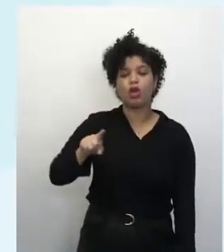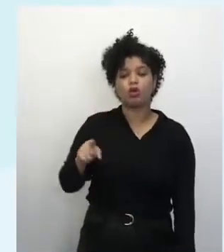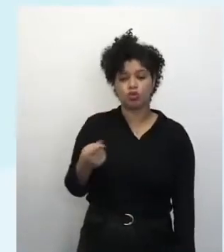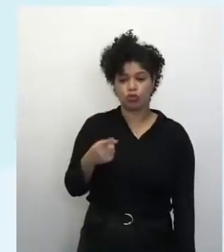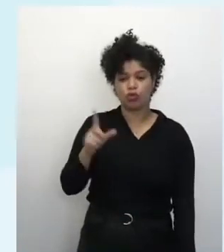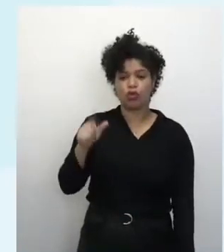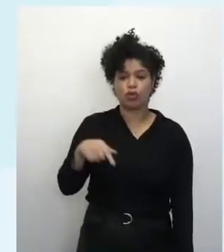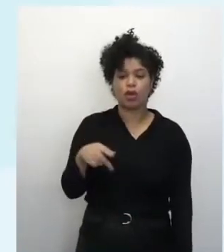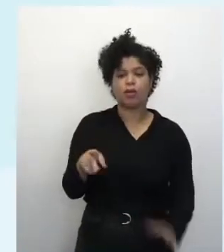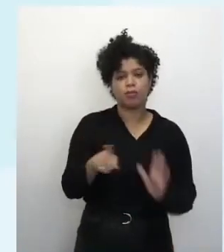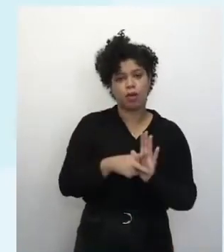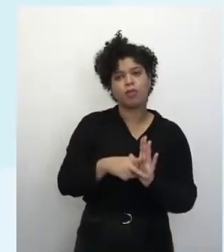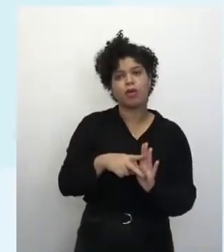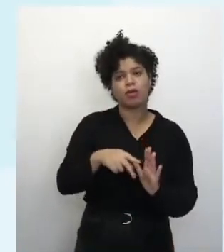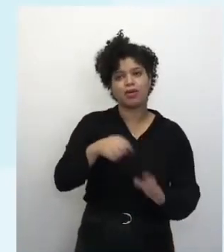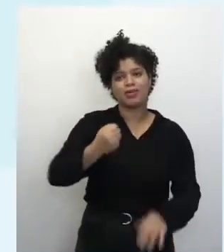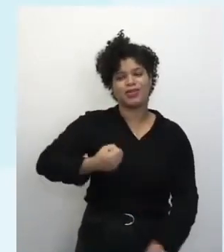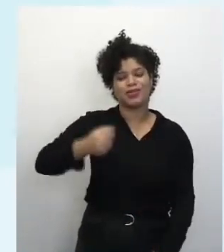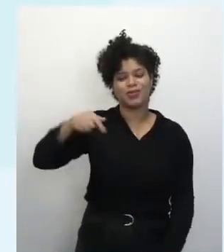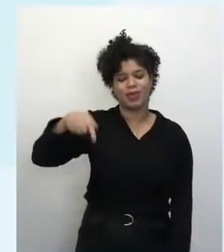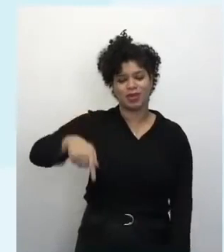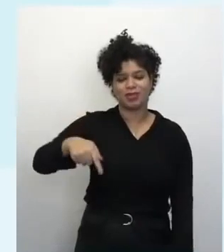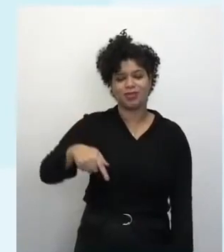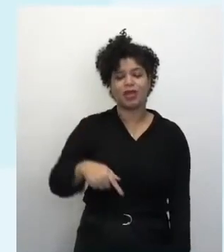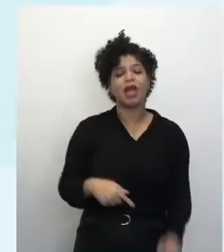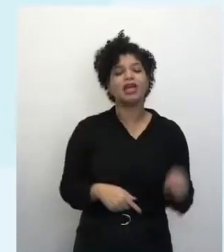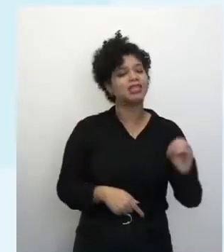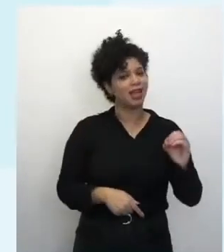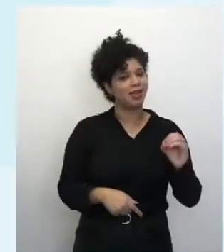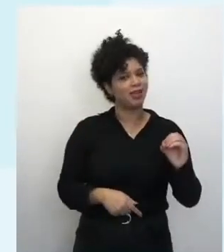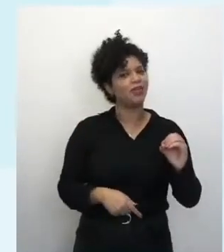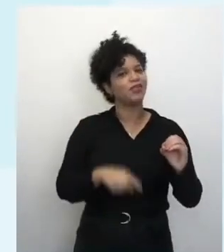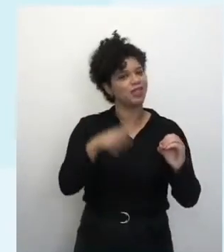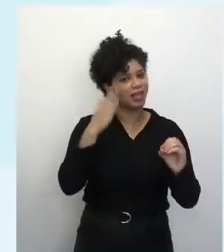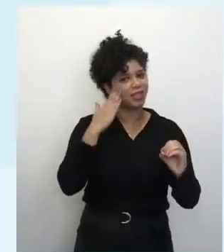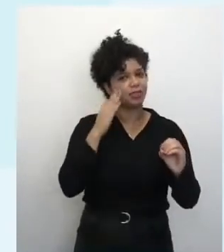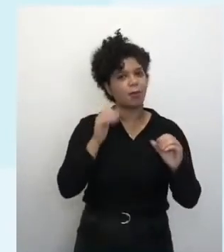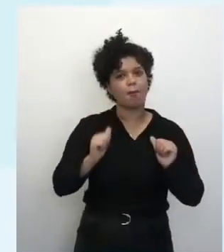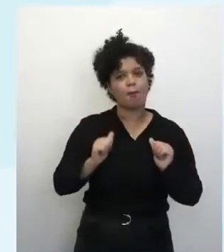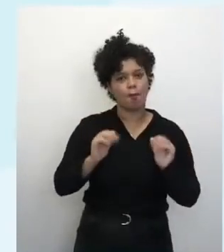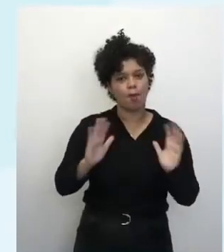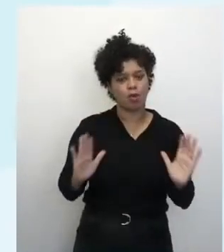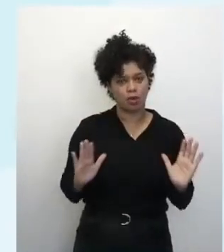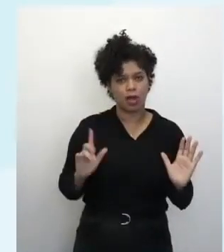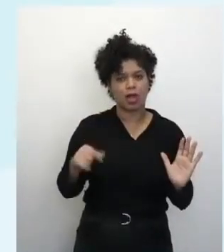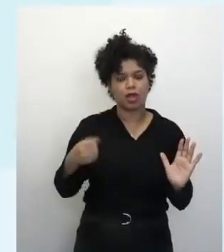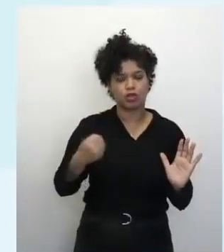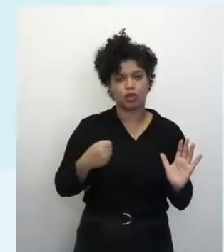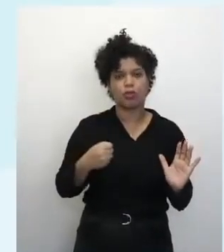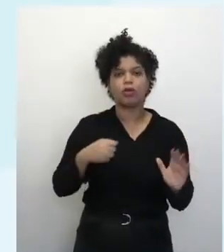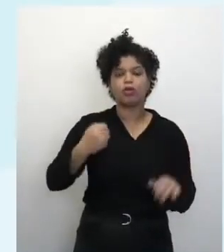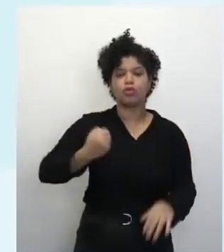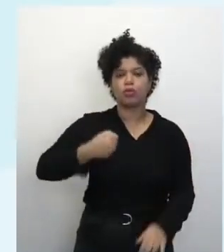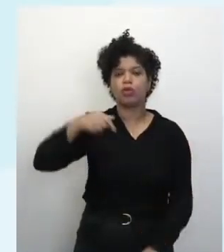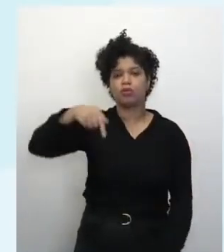é racional. Zero. Ah, o zero é aquele número neutro. Então, ele é racional, ele é inteiro. Muito bem.